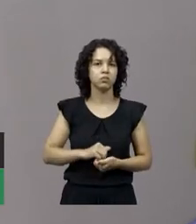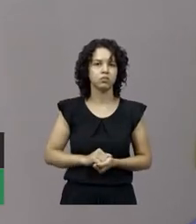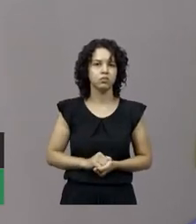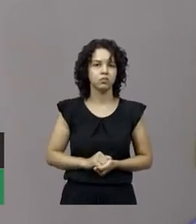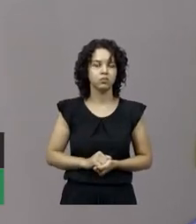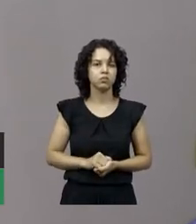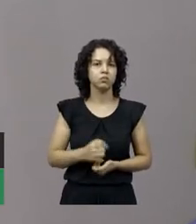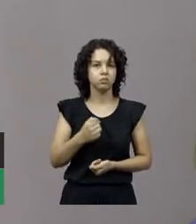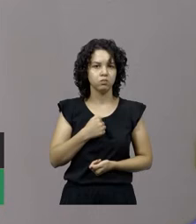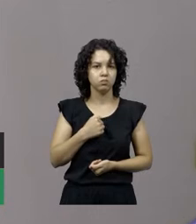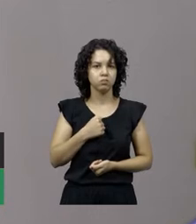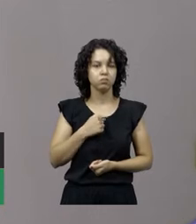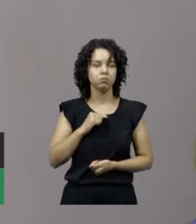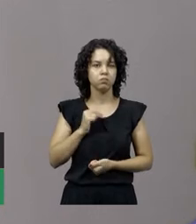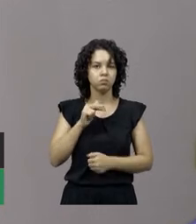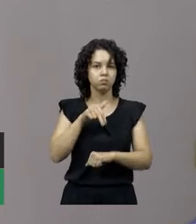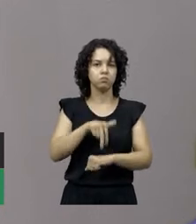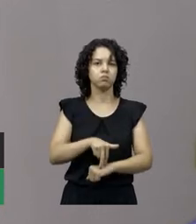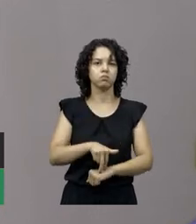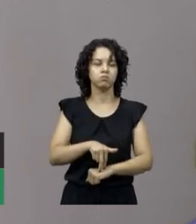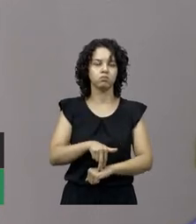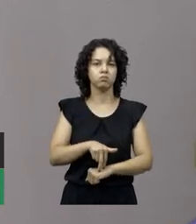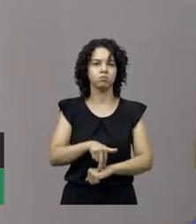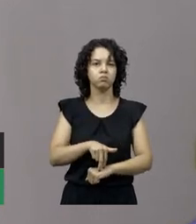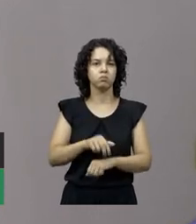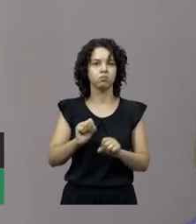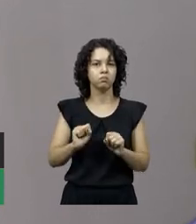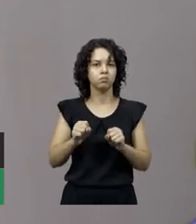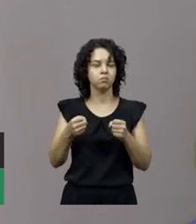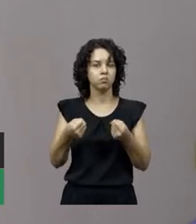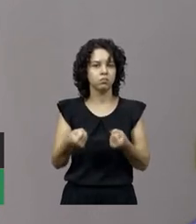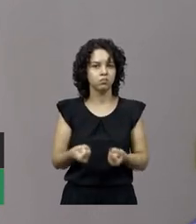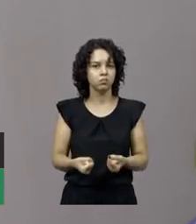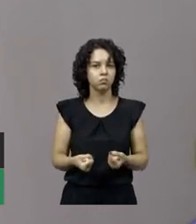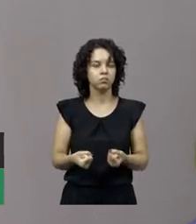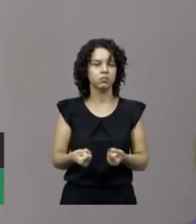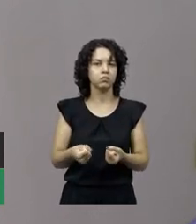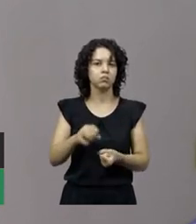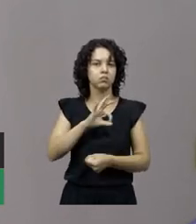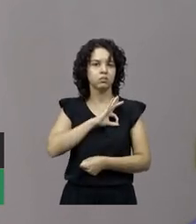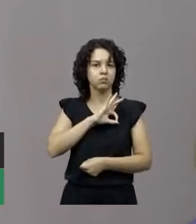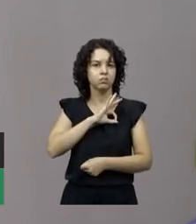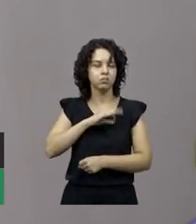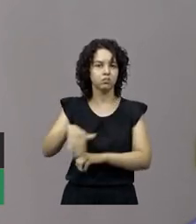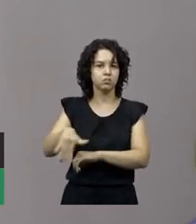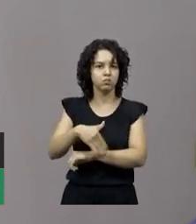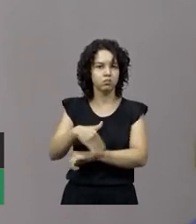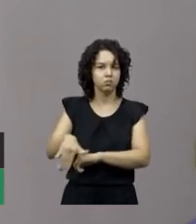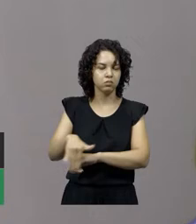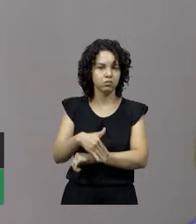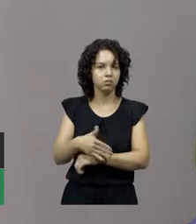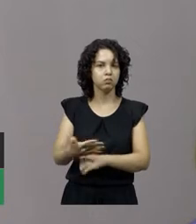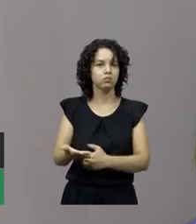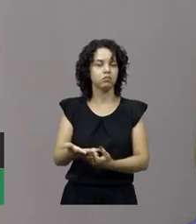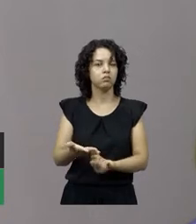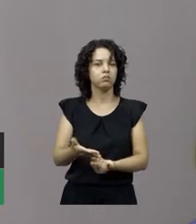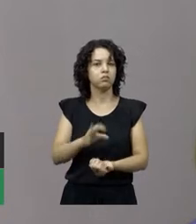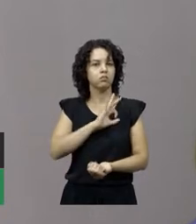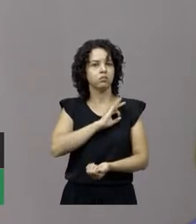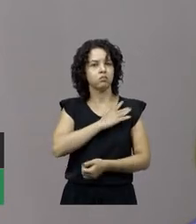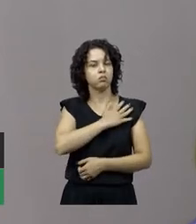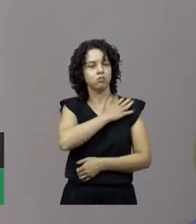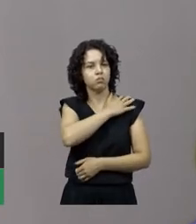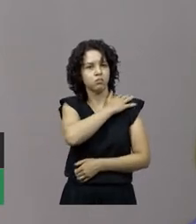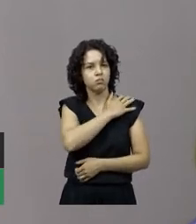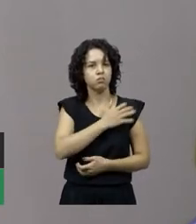que eu estou aqui. É para defender os praças da Polícia Militar que eu estou aqui. Com respeito a todas as